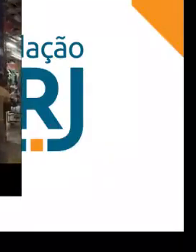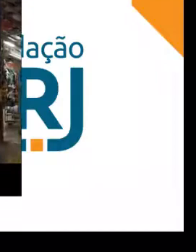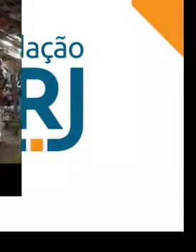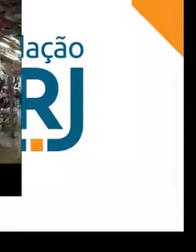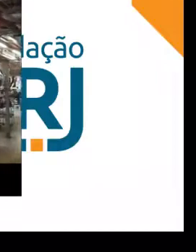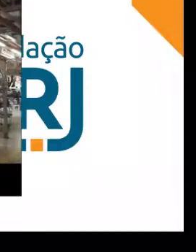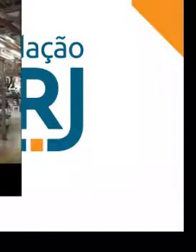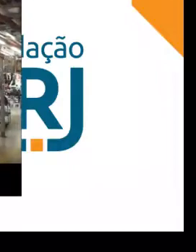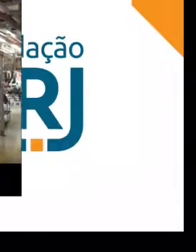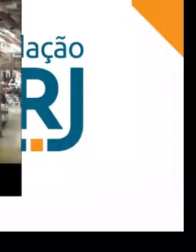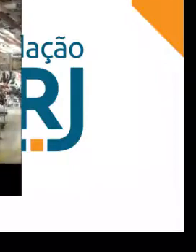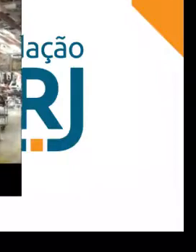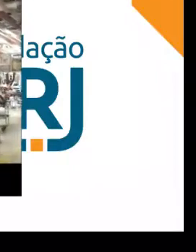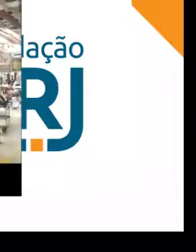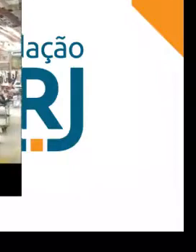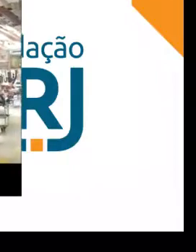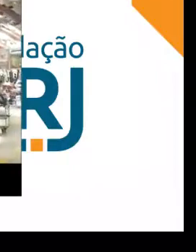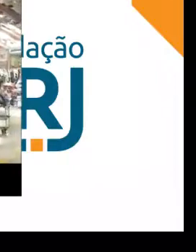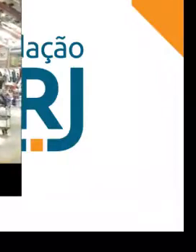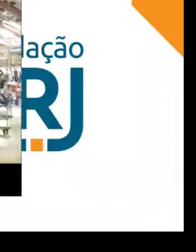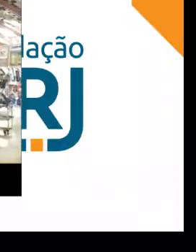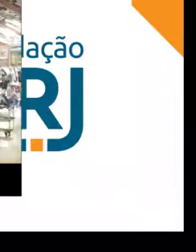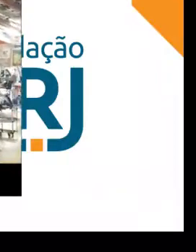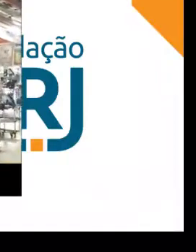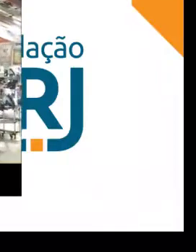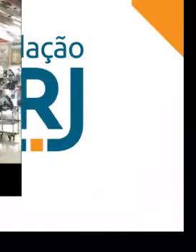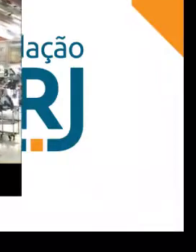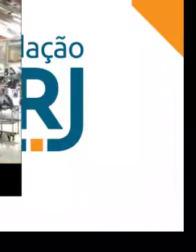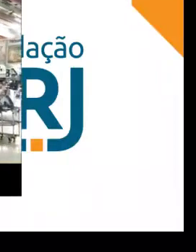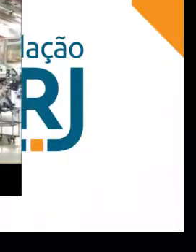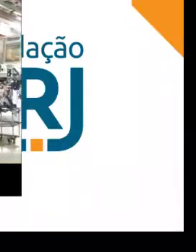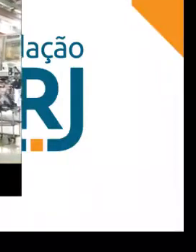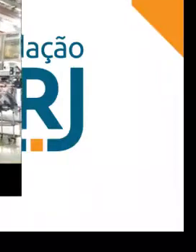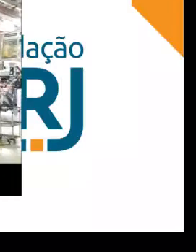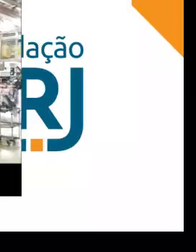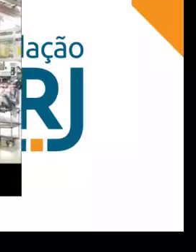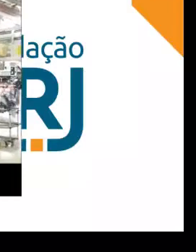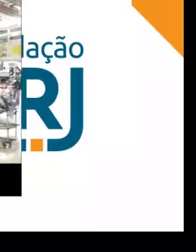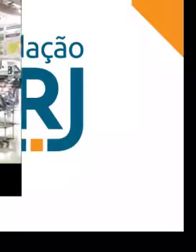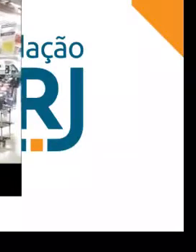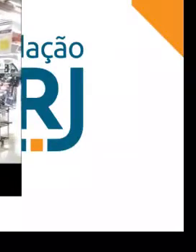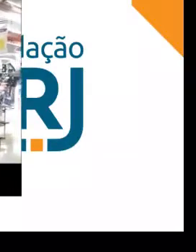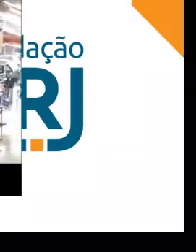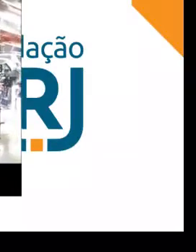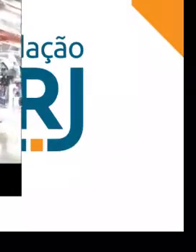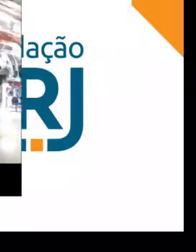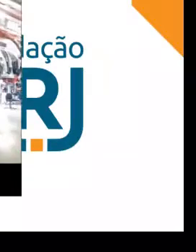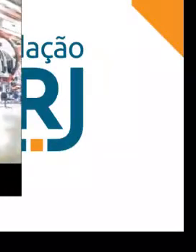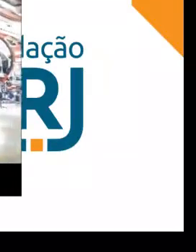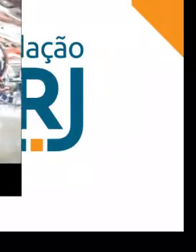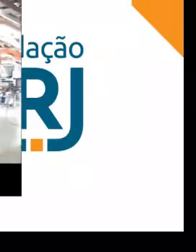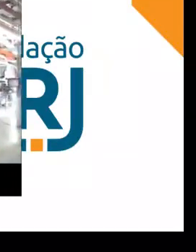motor já está colocado dentro do carro e vão montar o resto das peças e componentes.